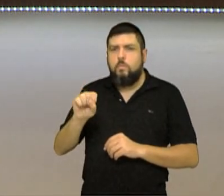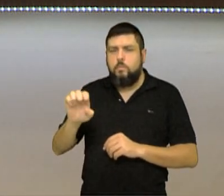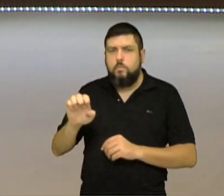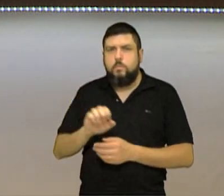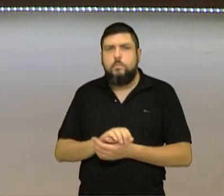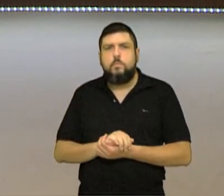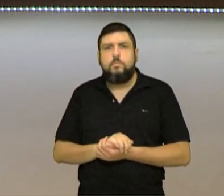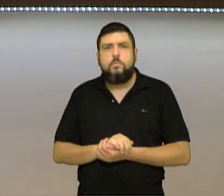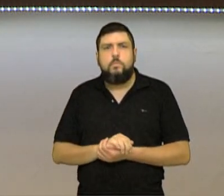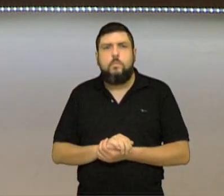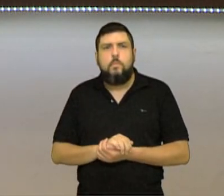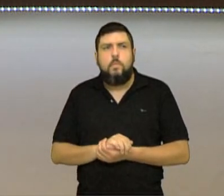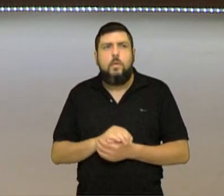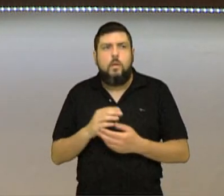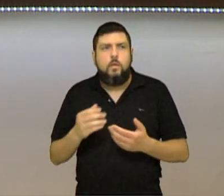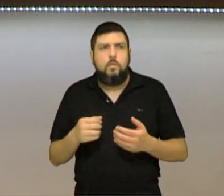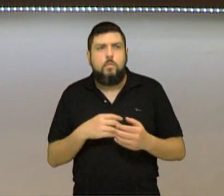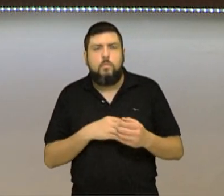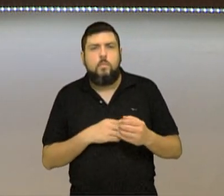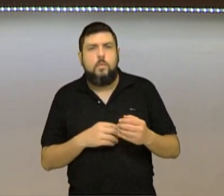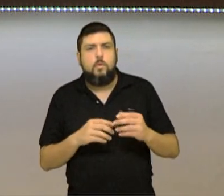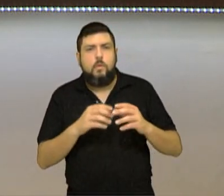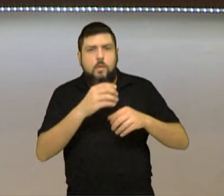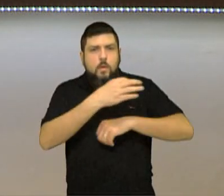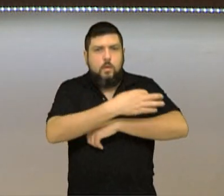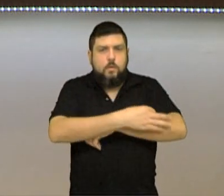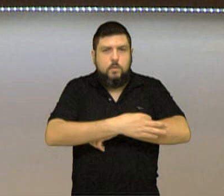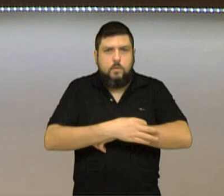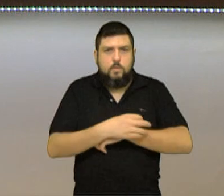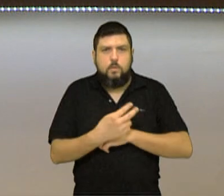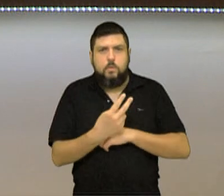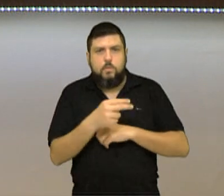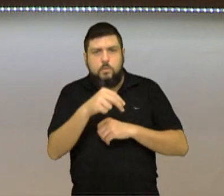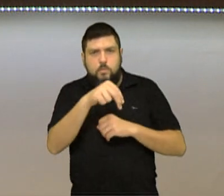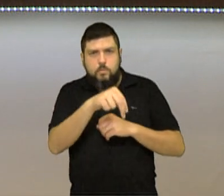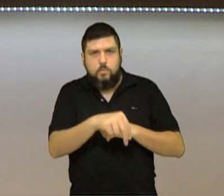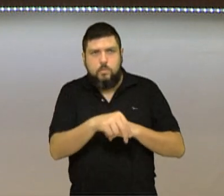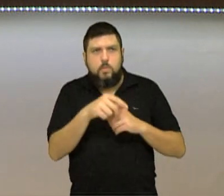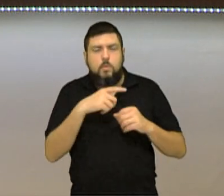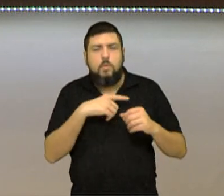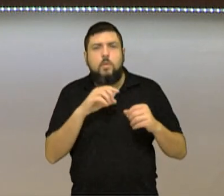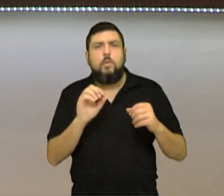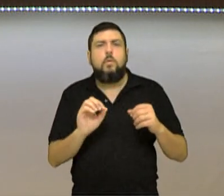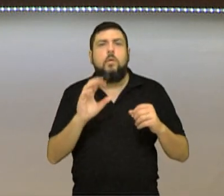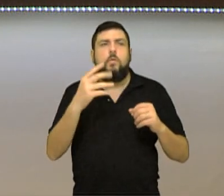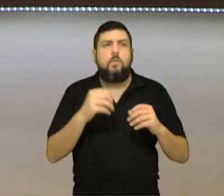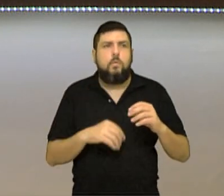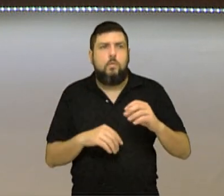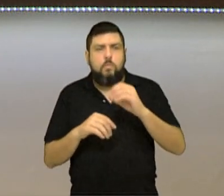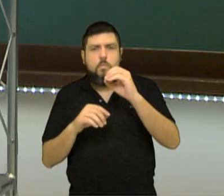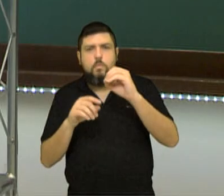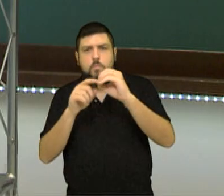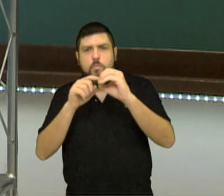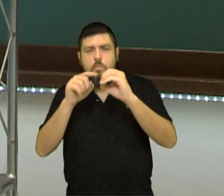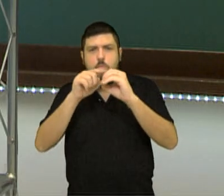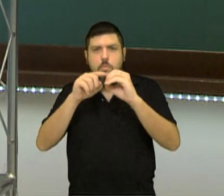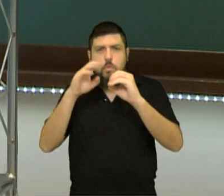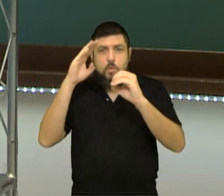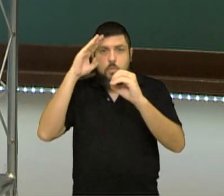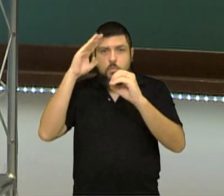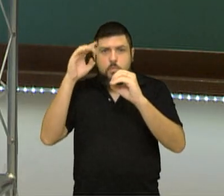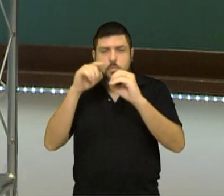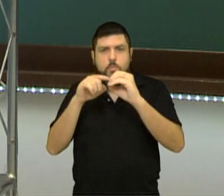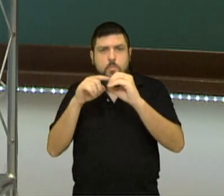aqui 2 células diploides 2N, né, no final desse processo. Então, o que acontece aqui? Uma célula inicial,